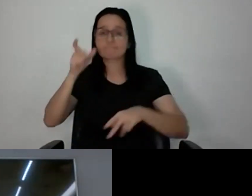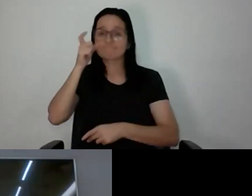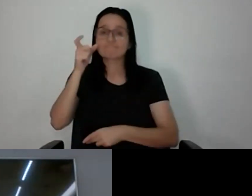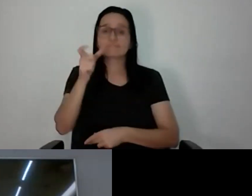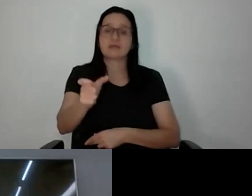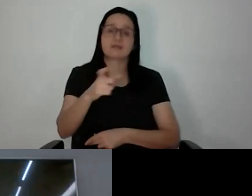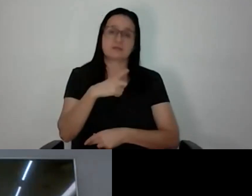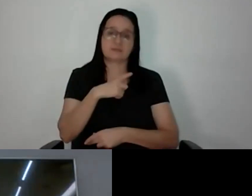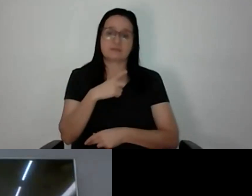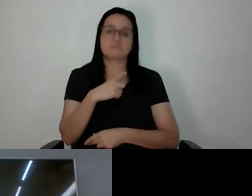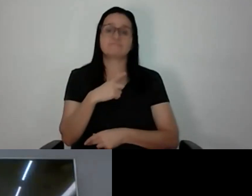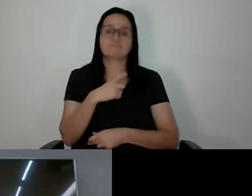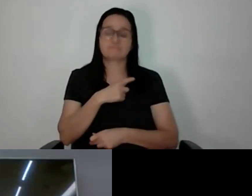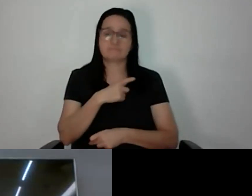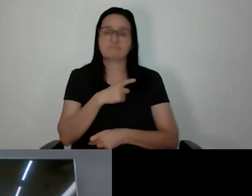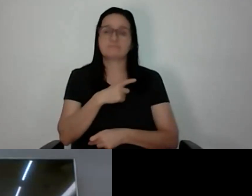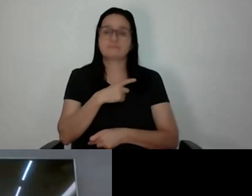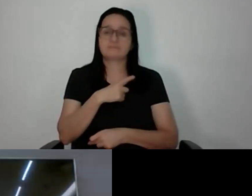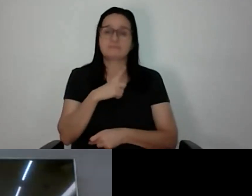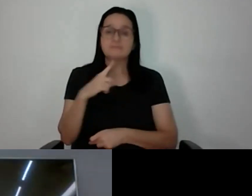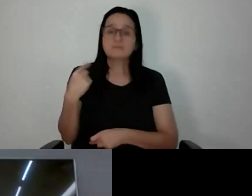a partir do momento que a gente